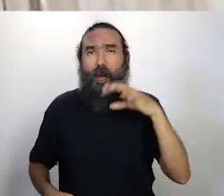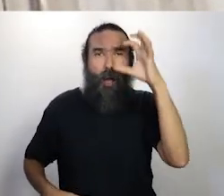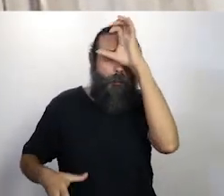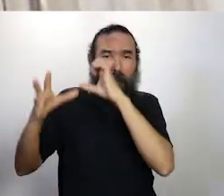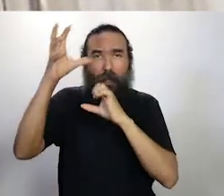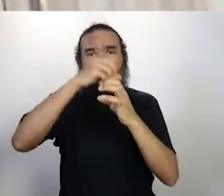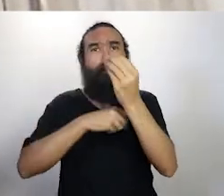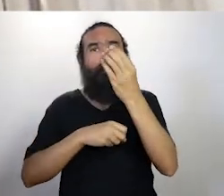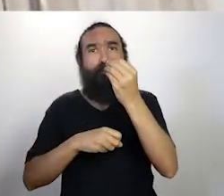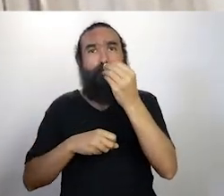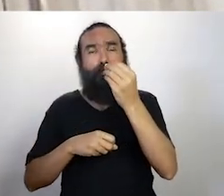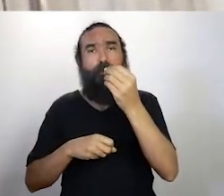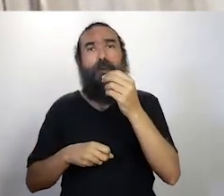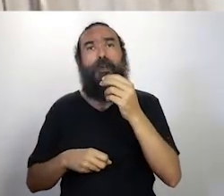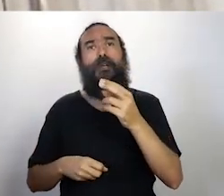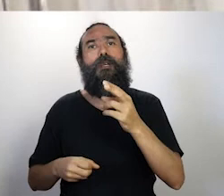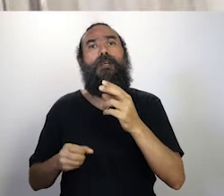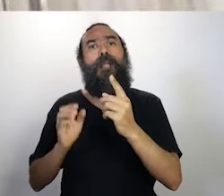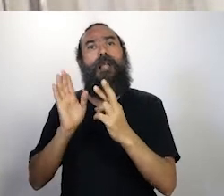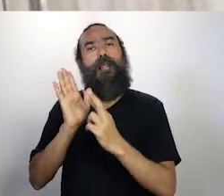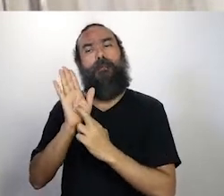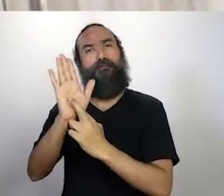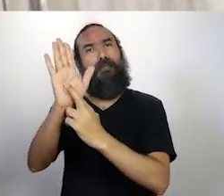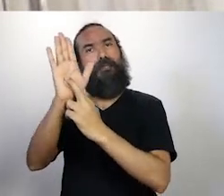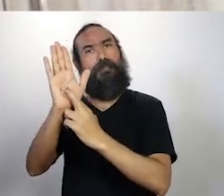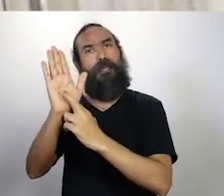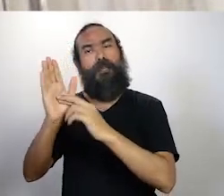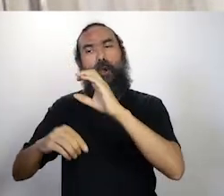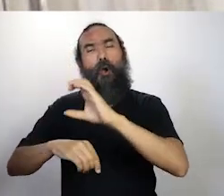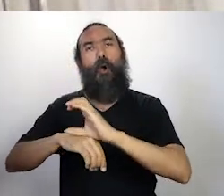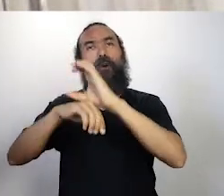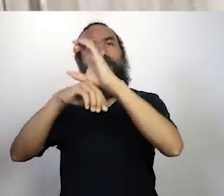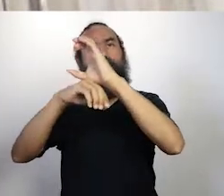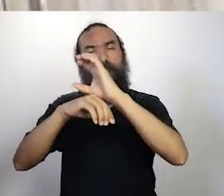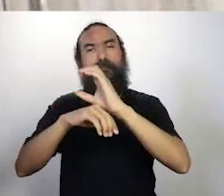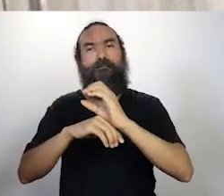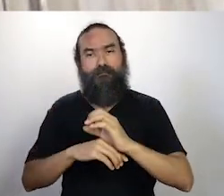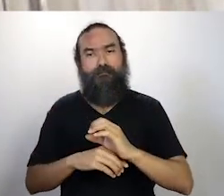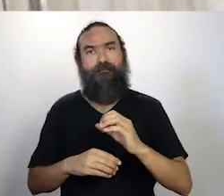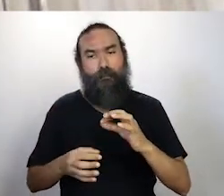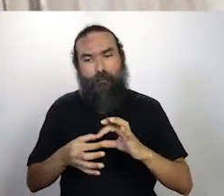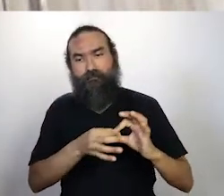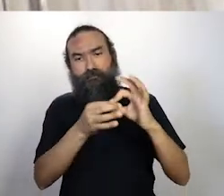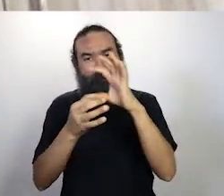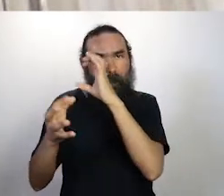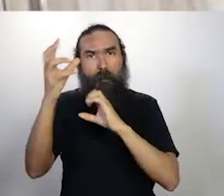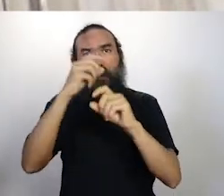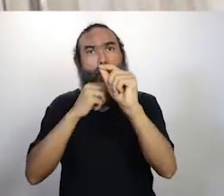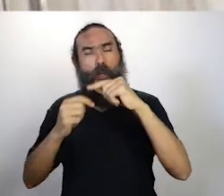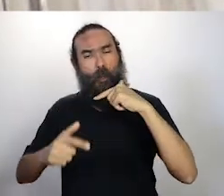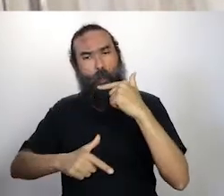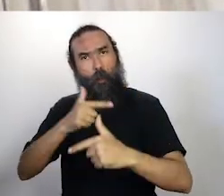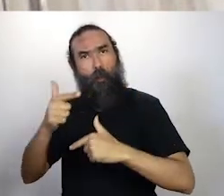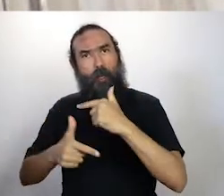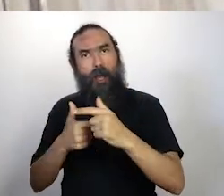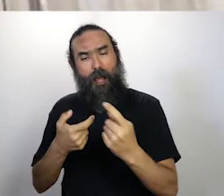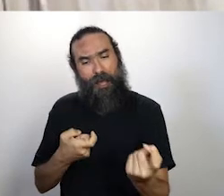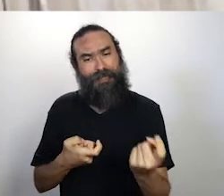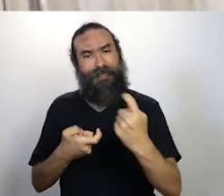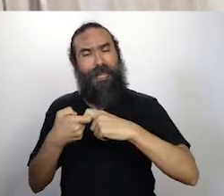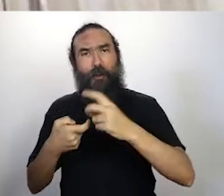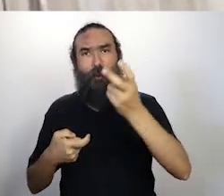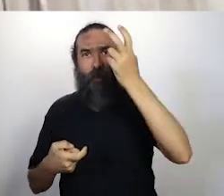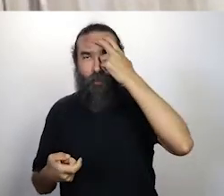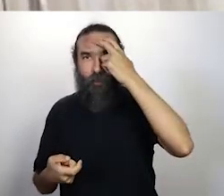Juventude, desses espaços, sobretudo na luta pelo resgate da memória dos seus povos também, sobre a valorização